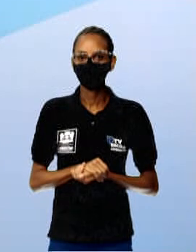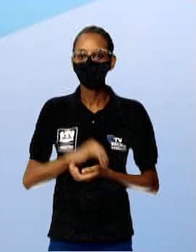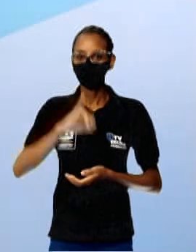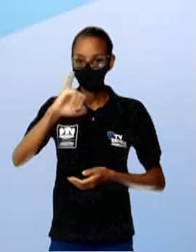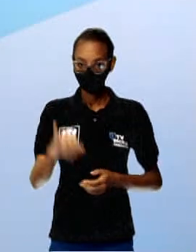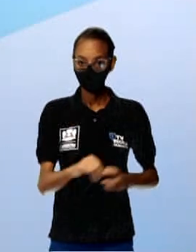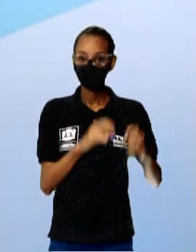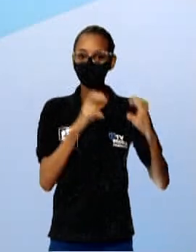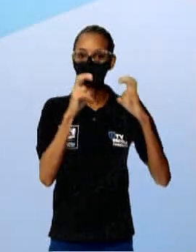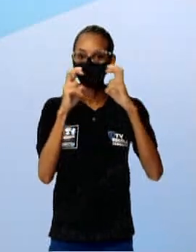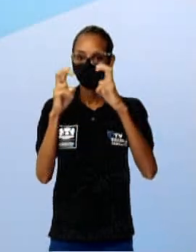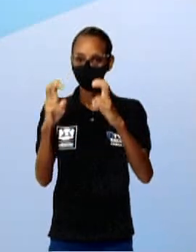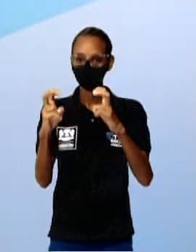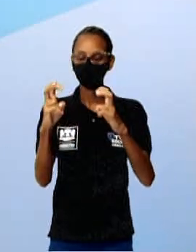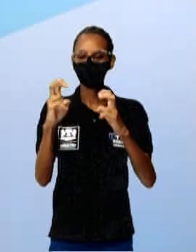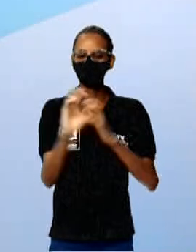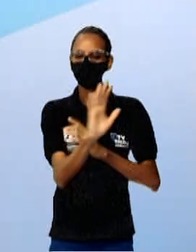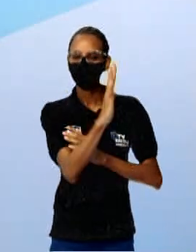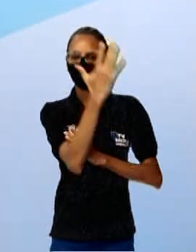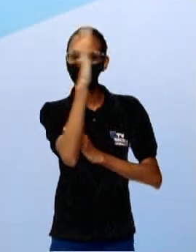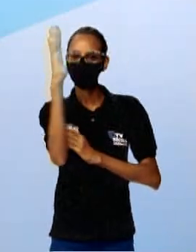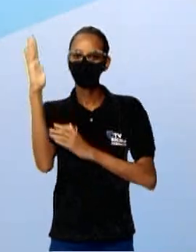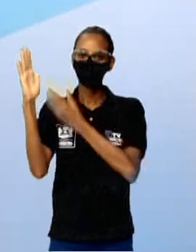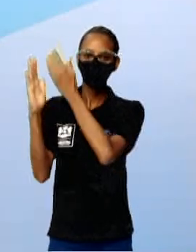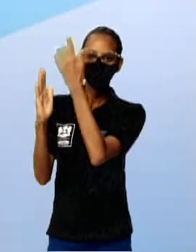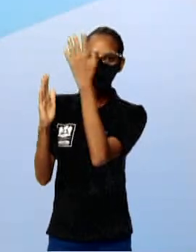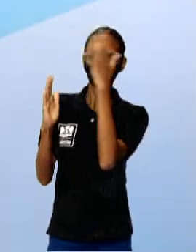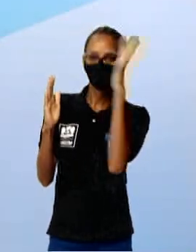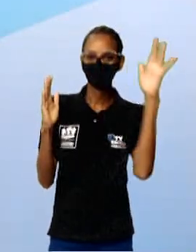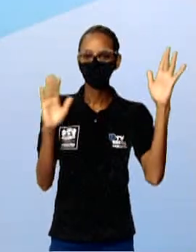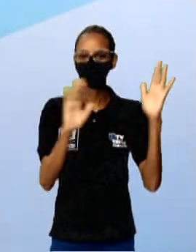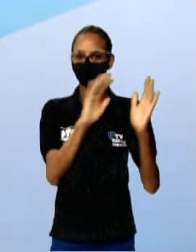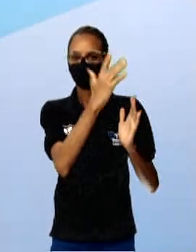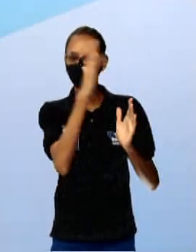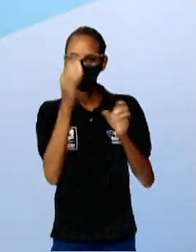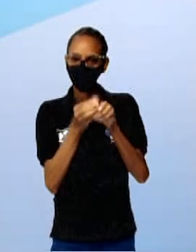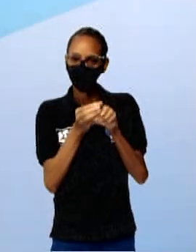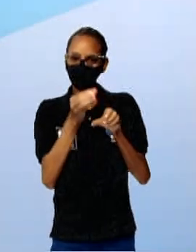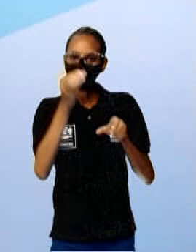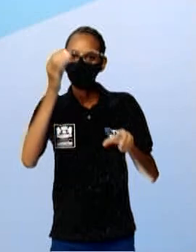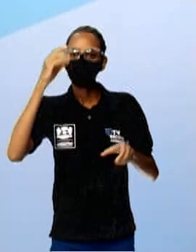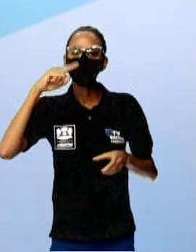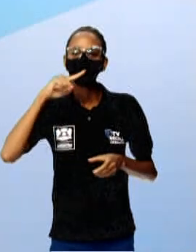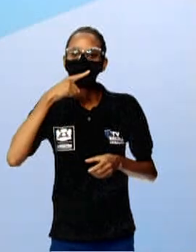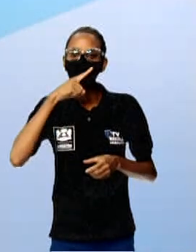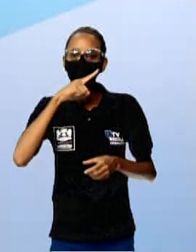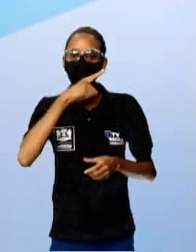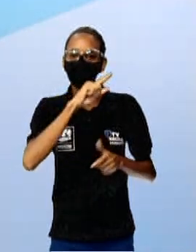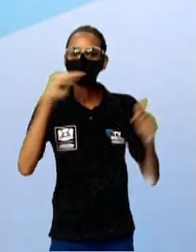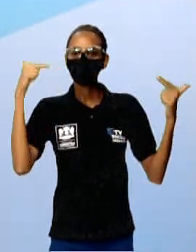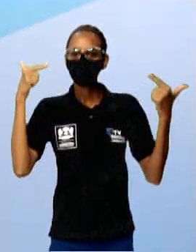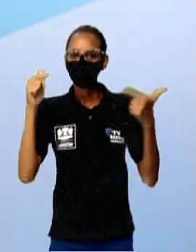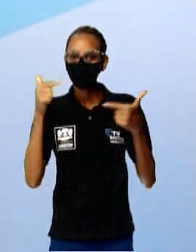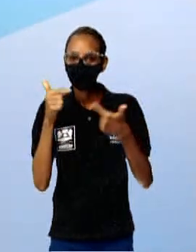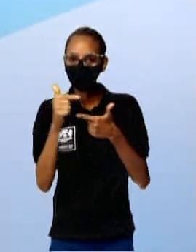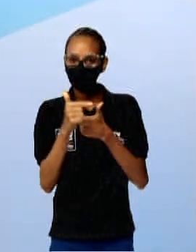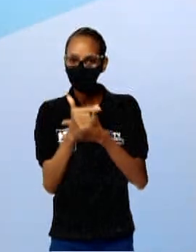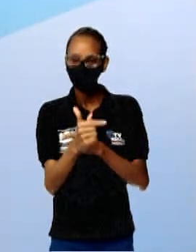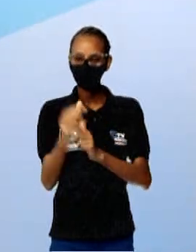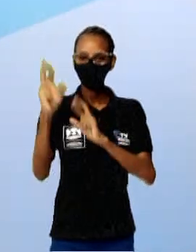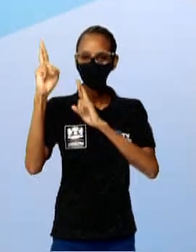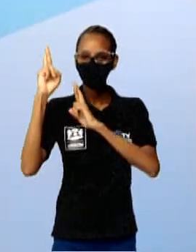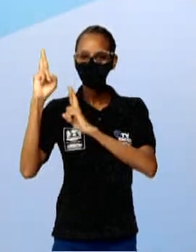em Jaboatão nos verdes vivos dos teus altivos Canaviais a sempre rindo a